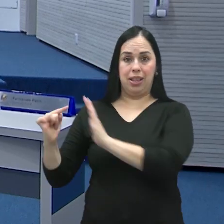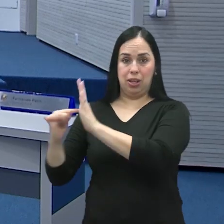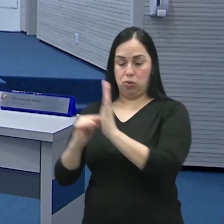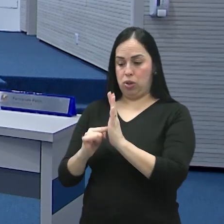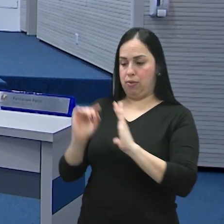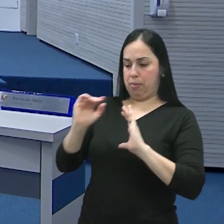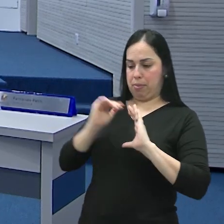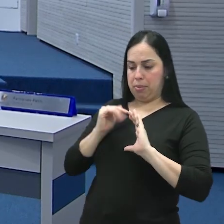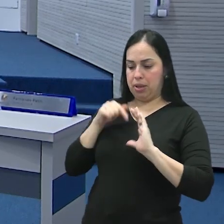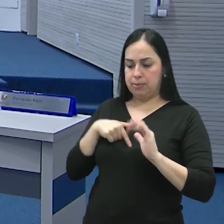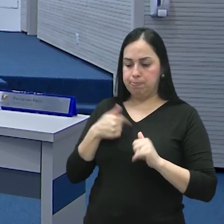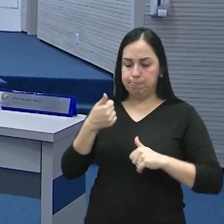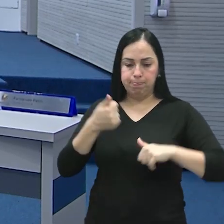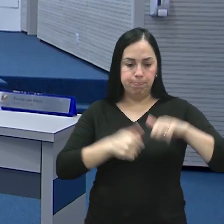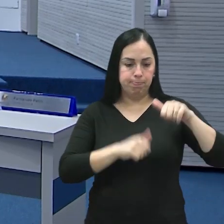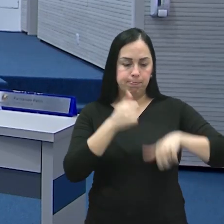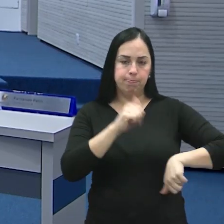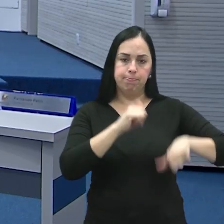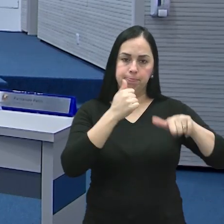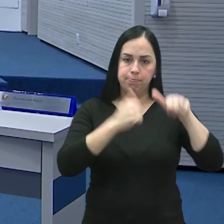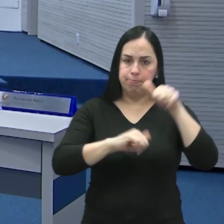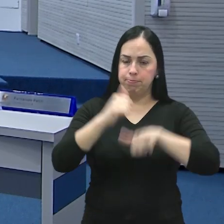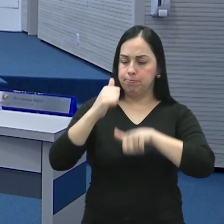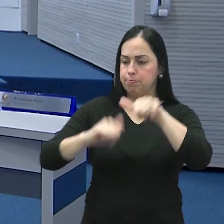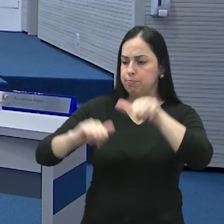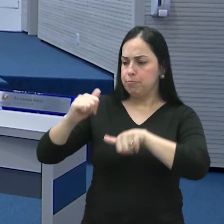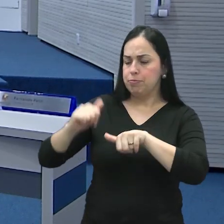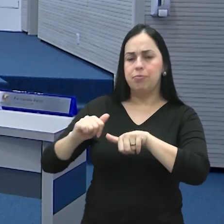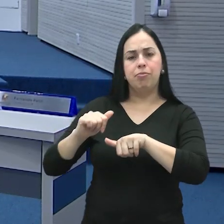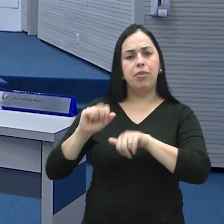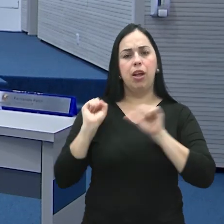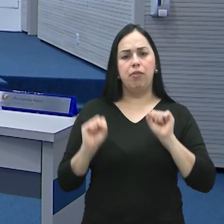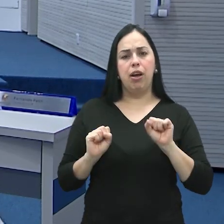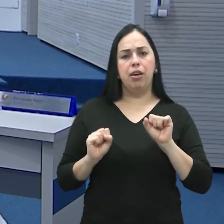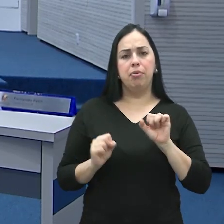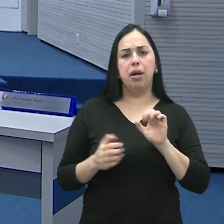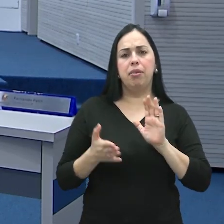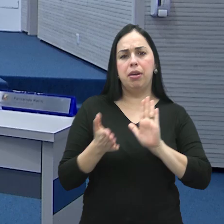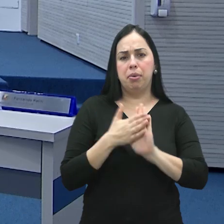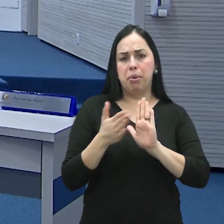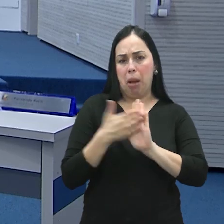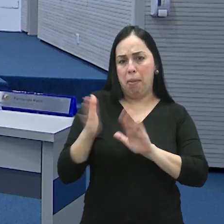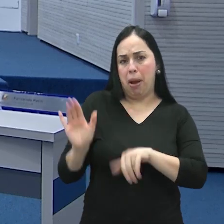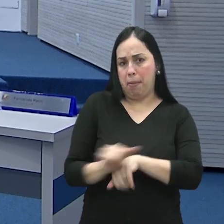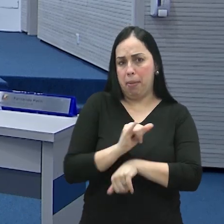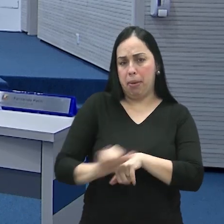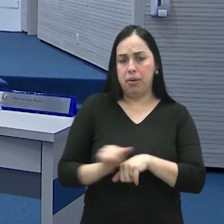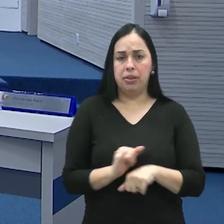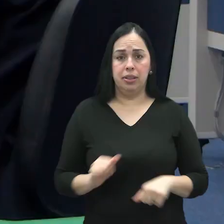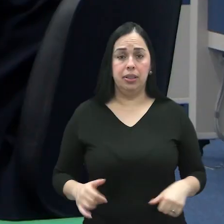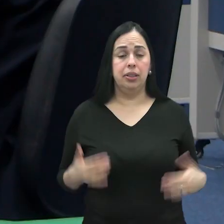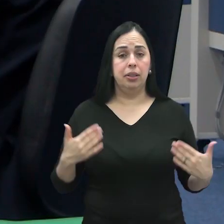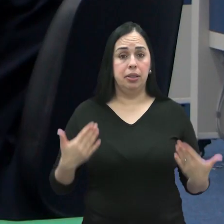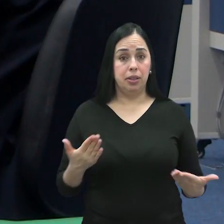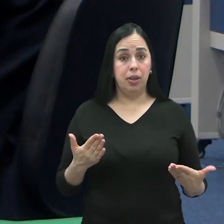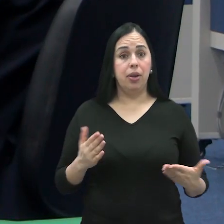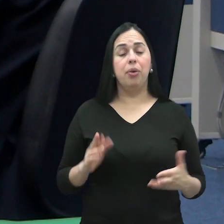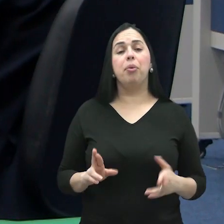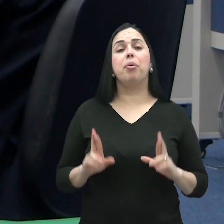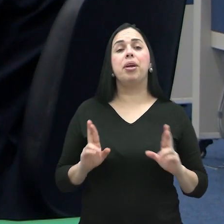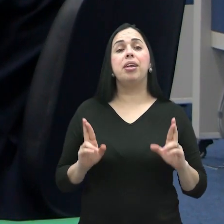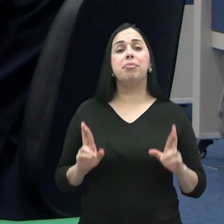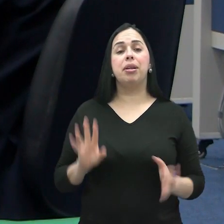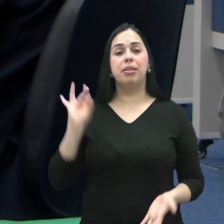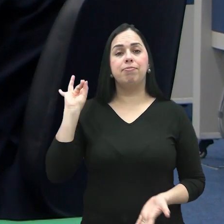para a comissão de ética, ela vai analisar os fatos. E a partir de analisar o fato, ela vai propor uma série de medidas. O que se espera do